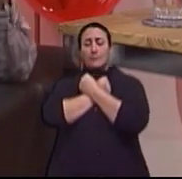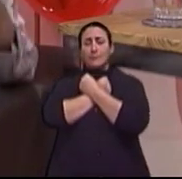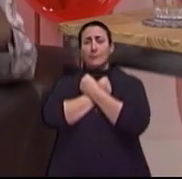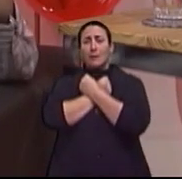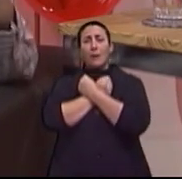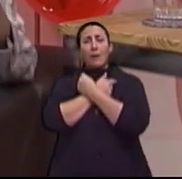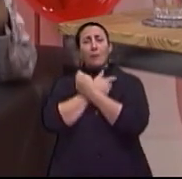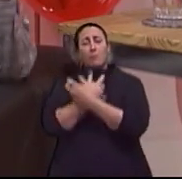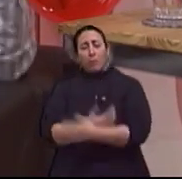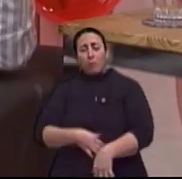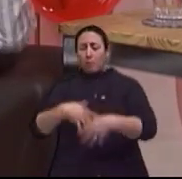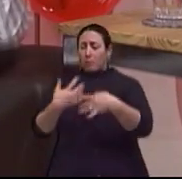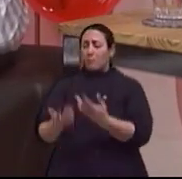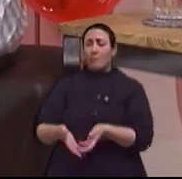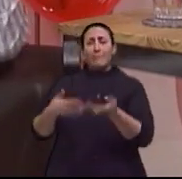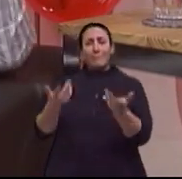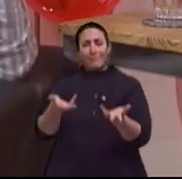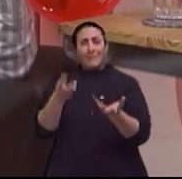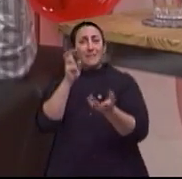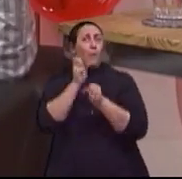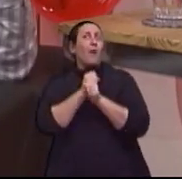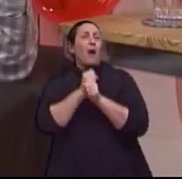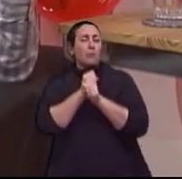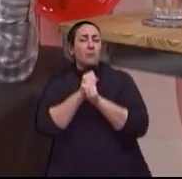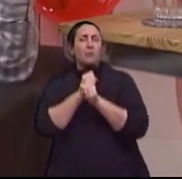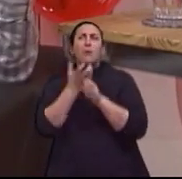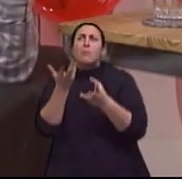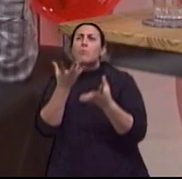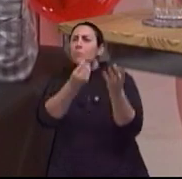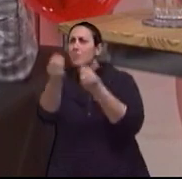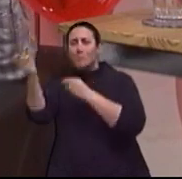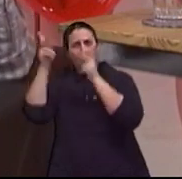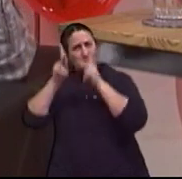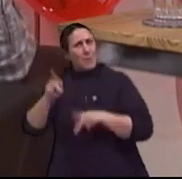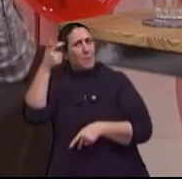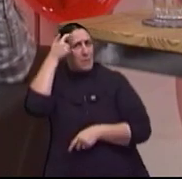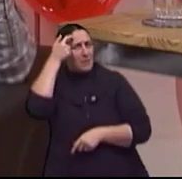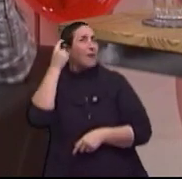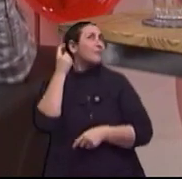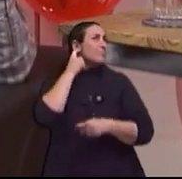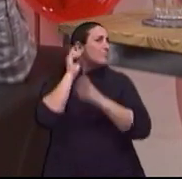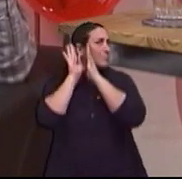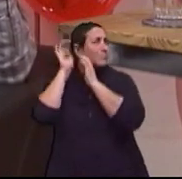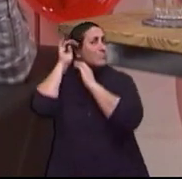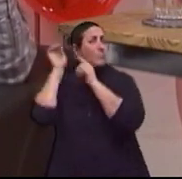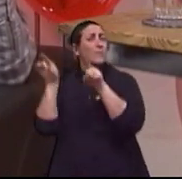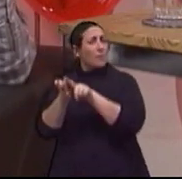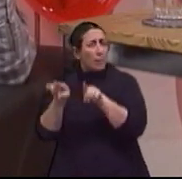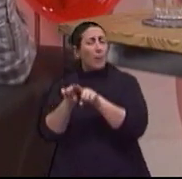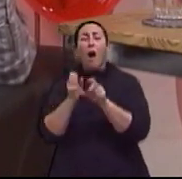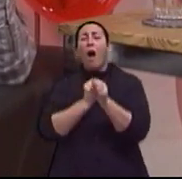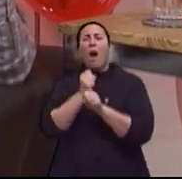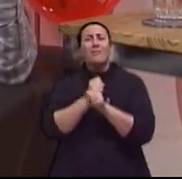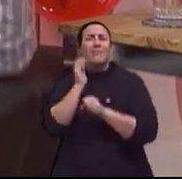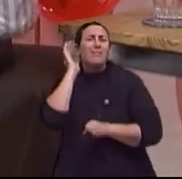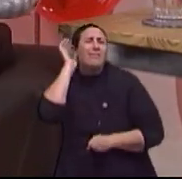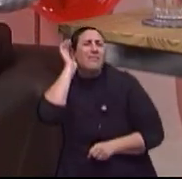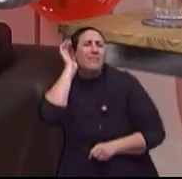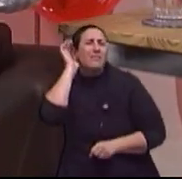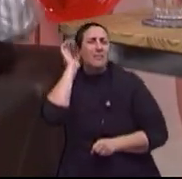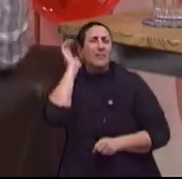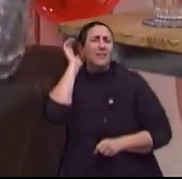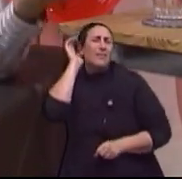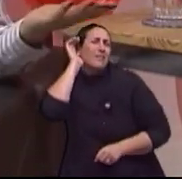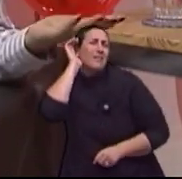que quando a gente tem uma perda de audição né e não fica escutando bem durante anos depois vai